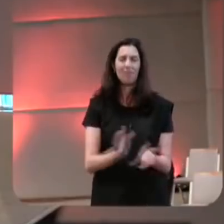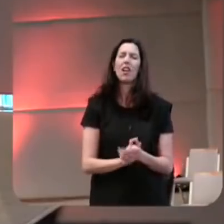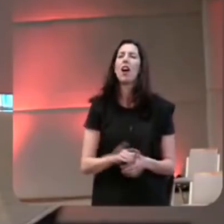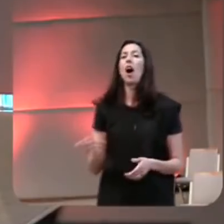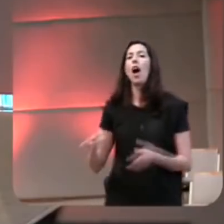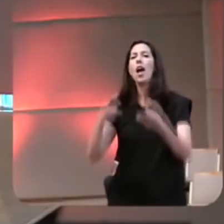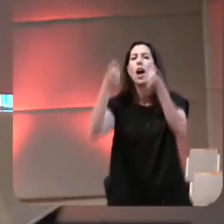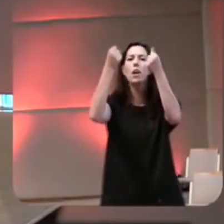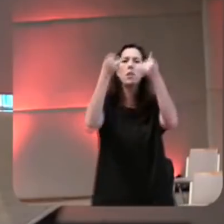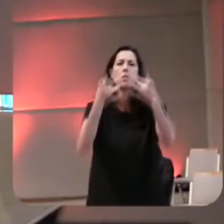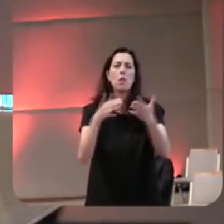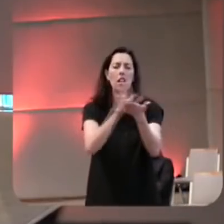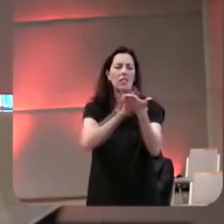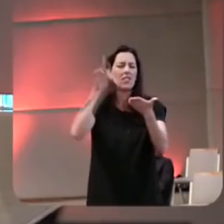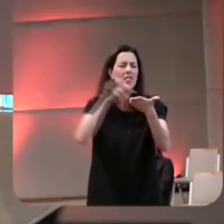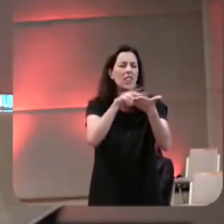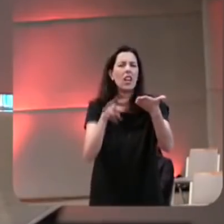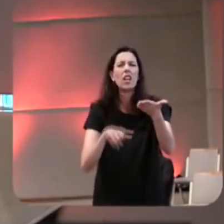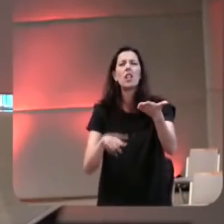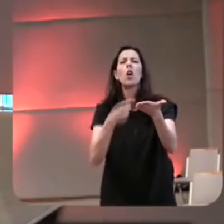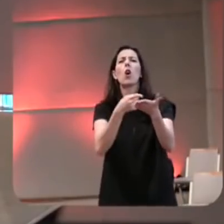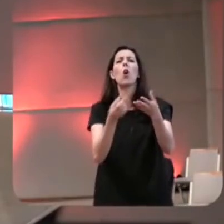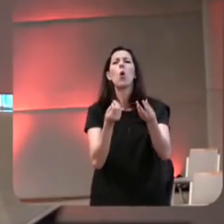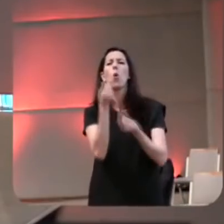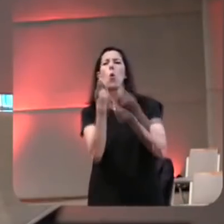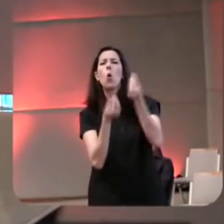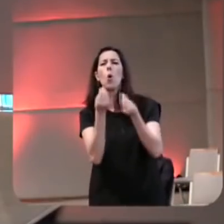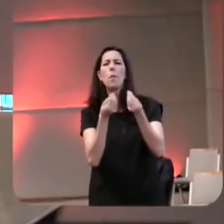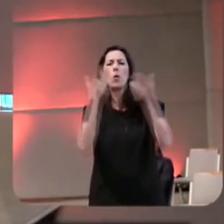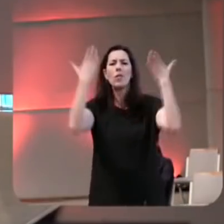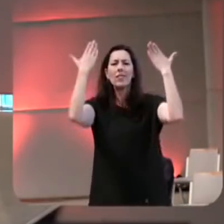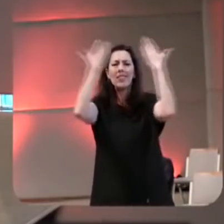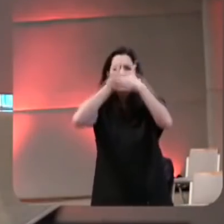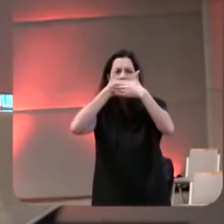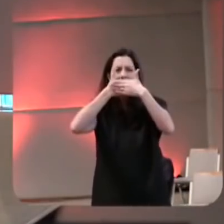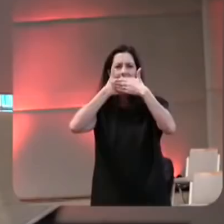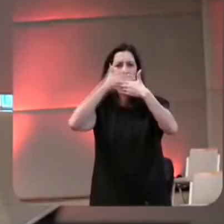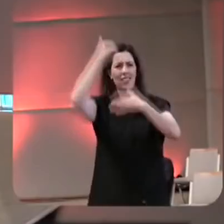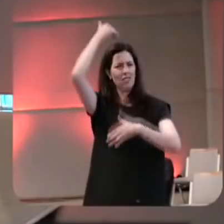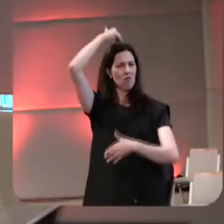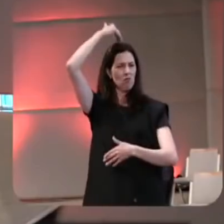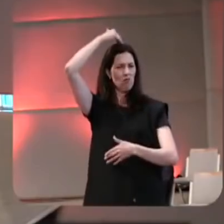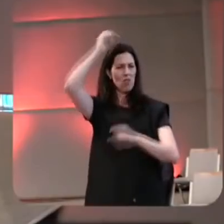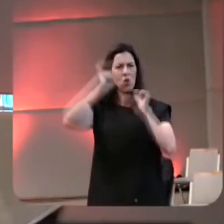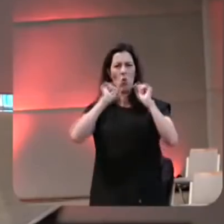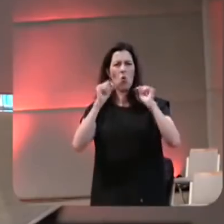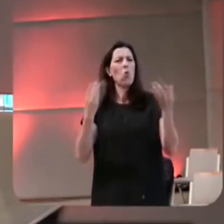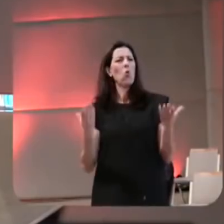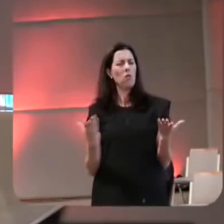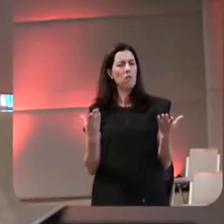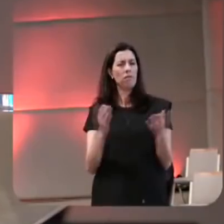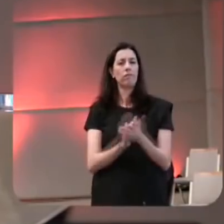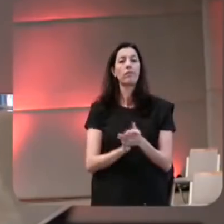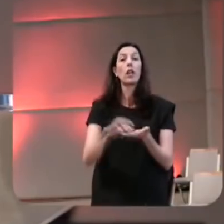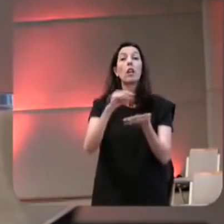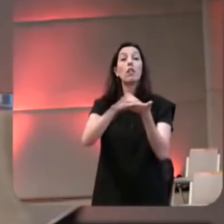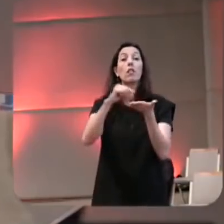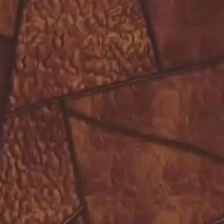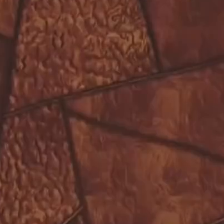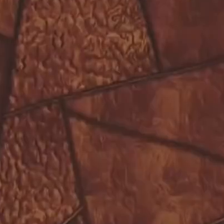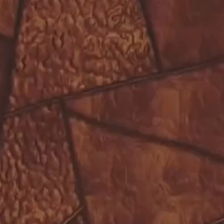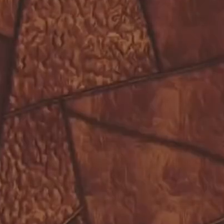espiritual. A primeira lição vai aparecer nos versículos 13 a 17. E eu queria ler, diz